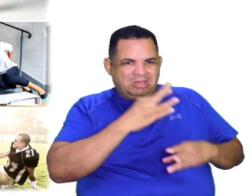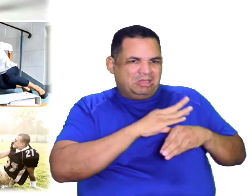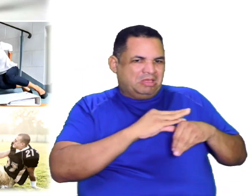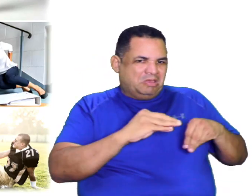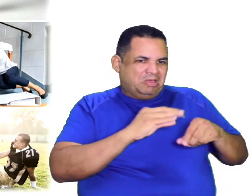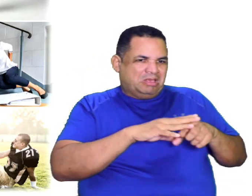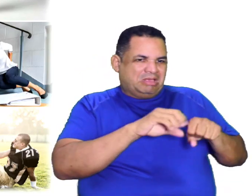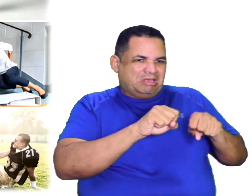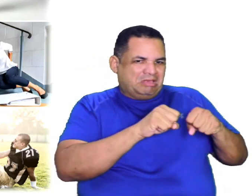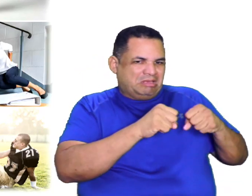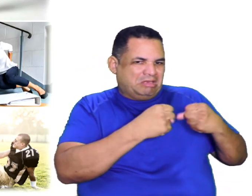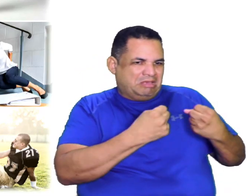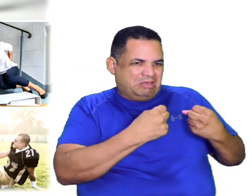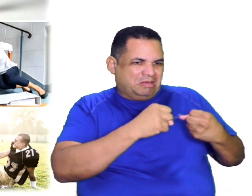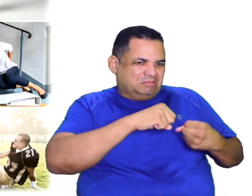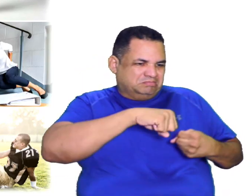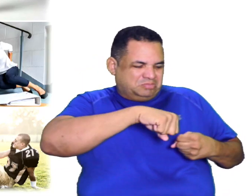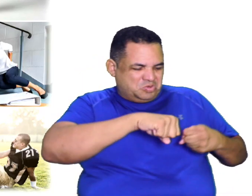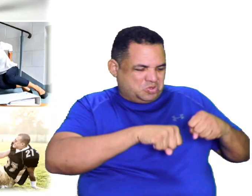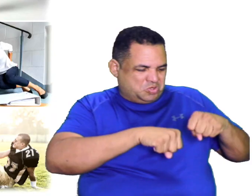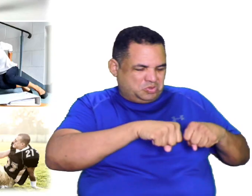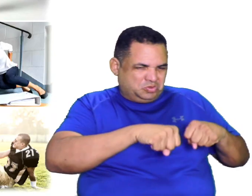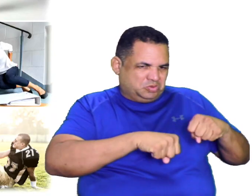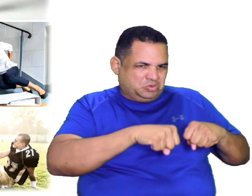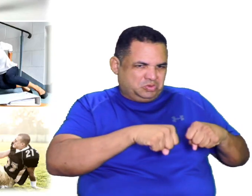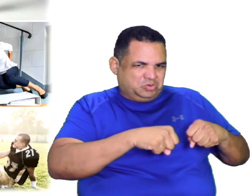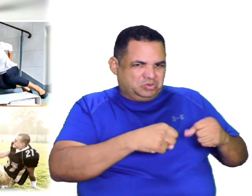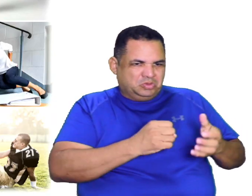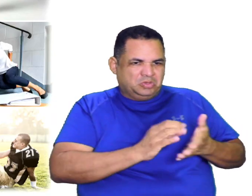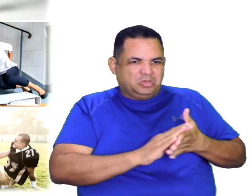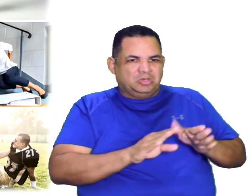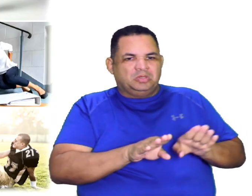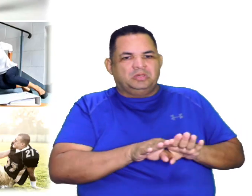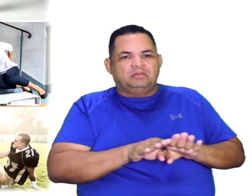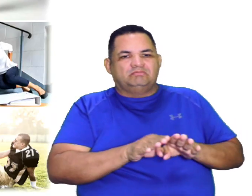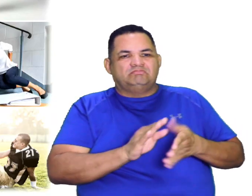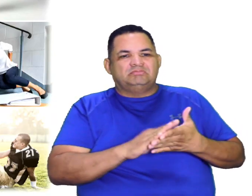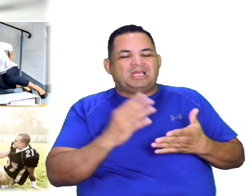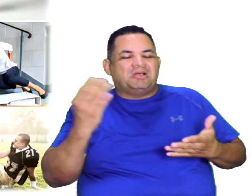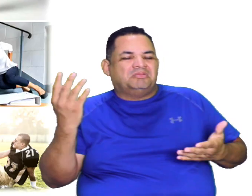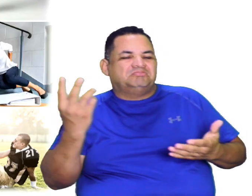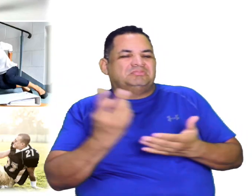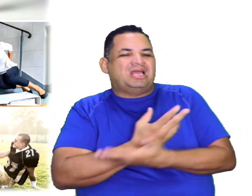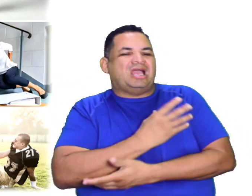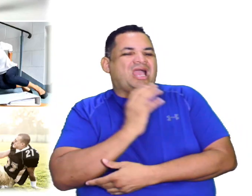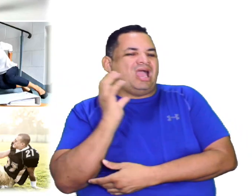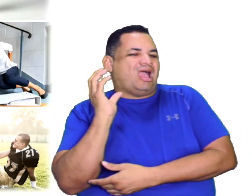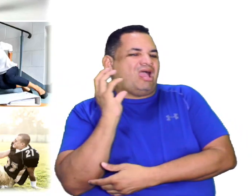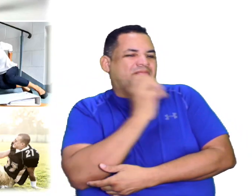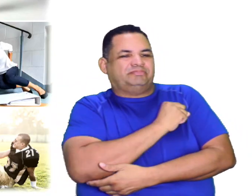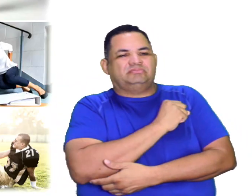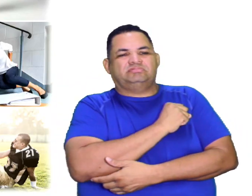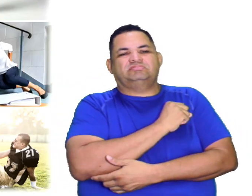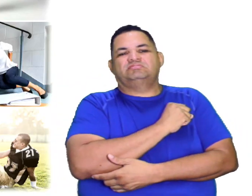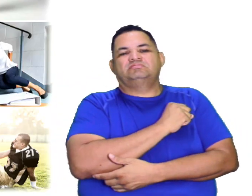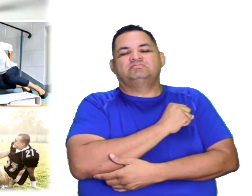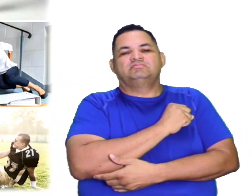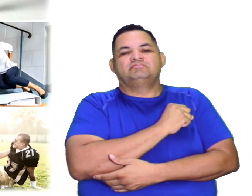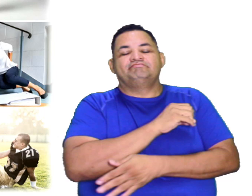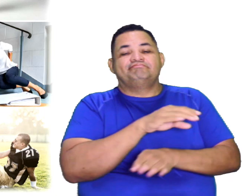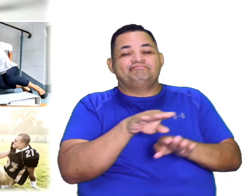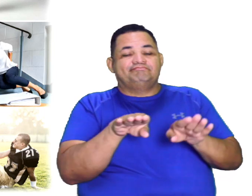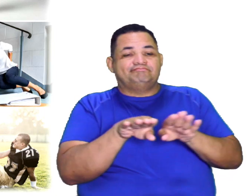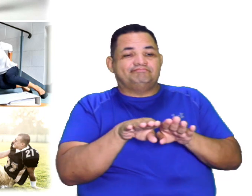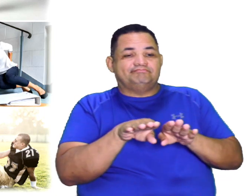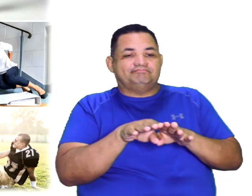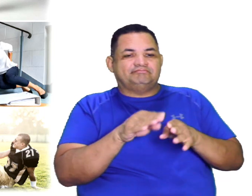como fraturas, entoses, rupturas musculares, tá? Que acontecem de forma repentina, né? E